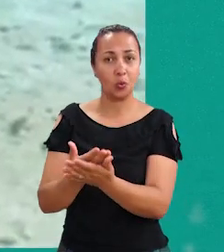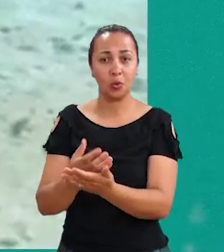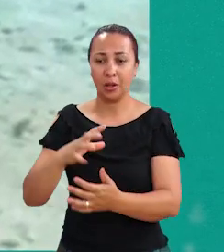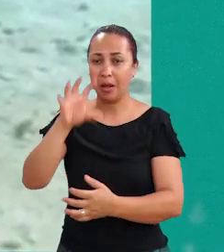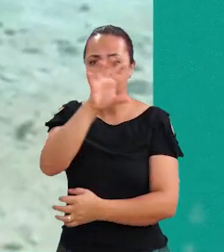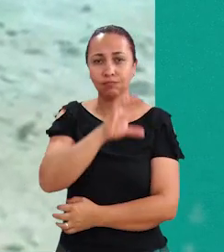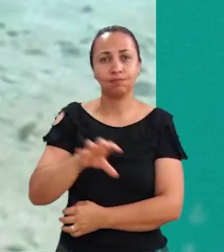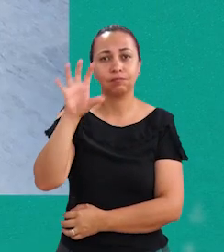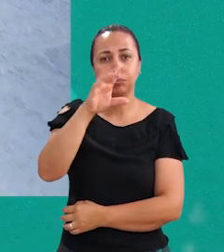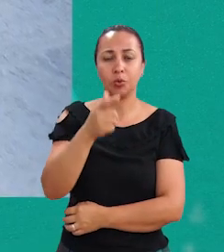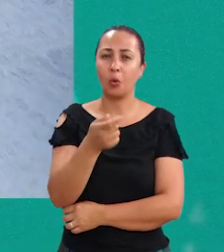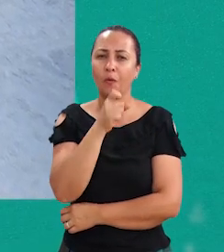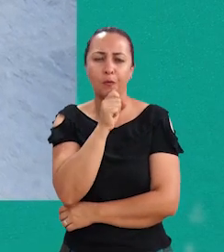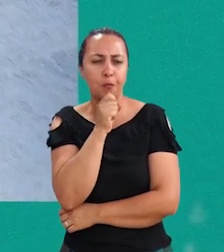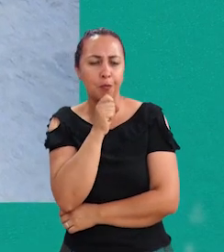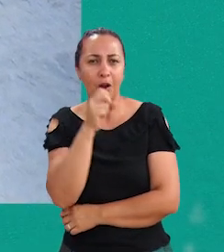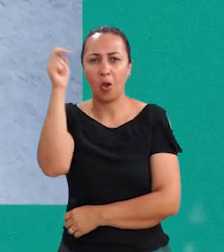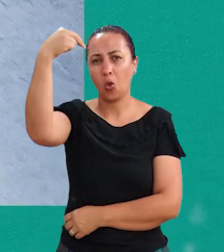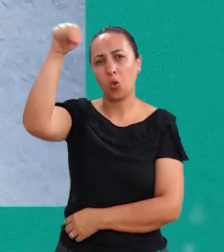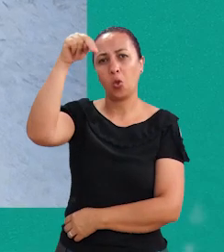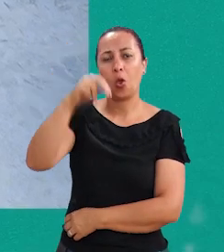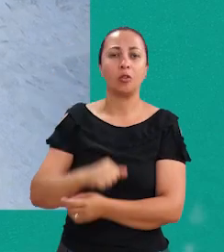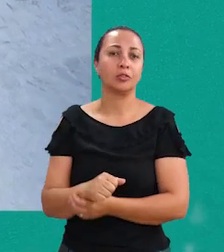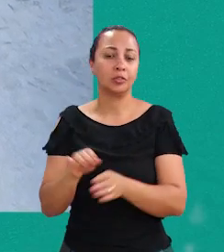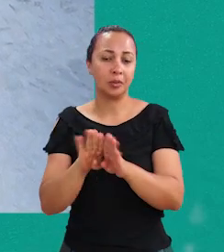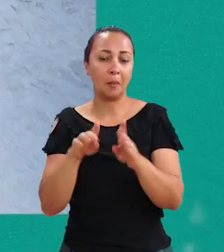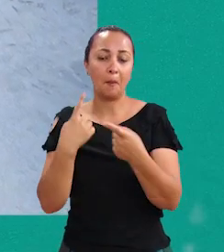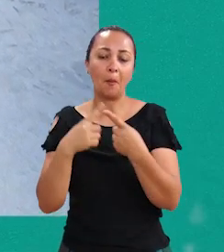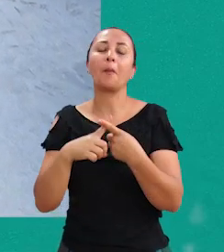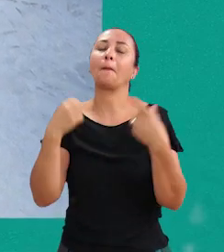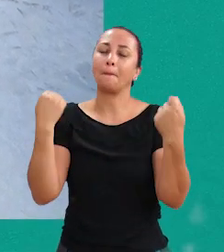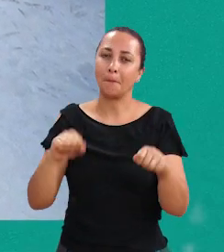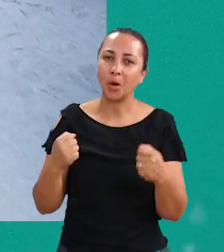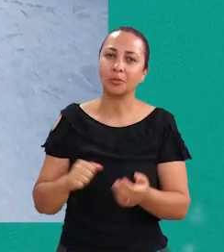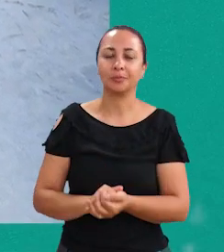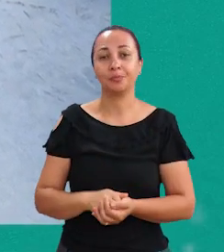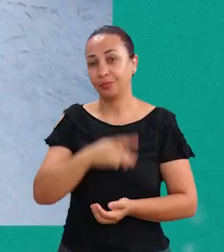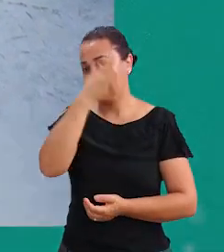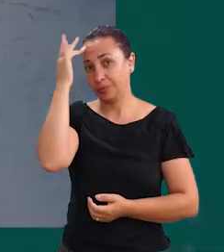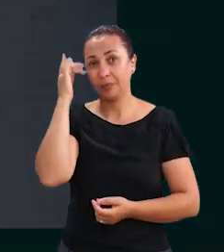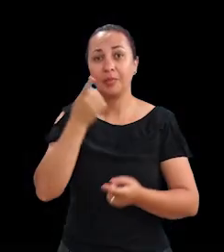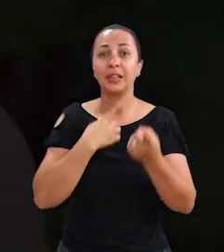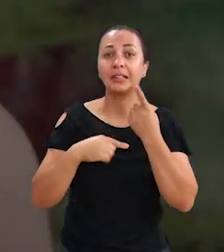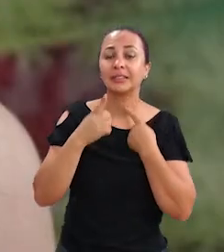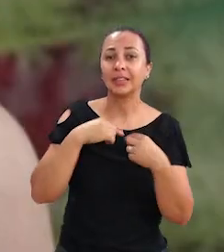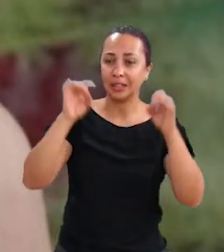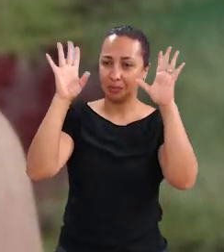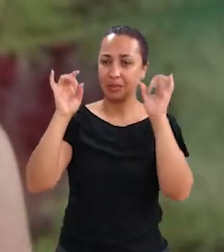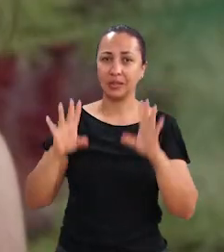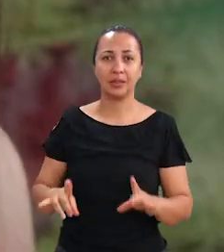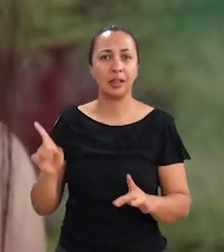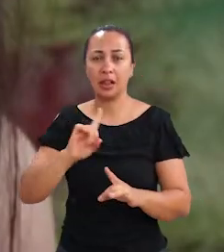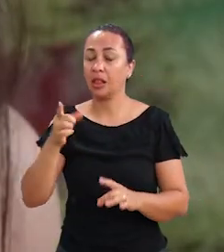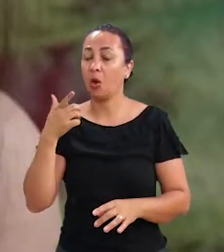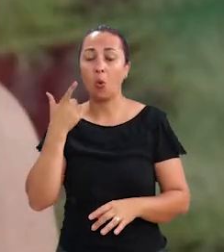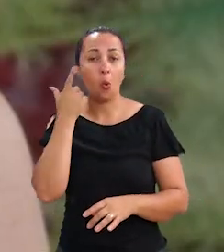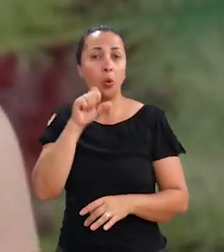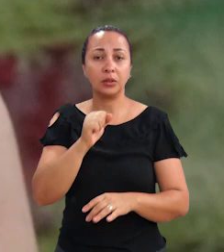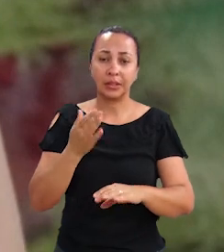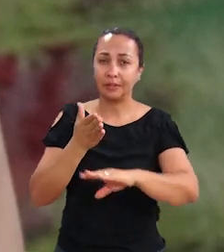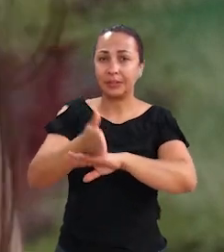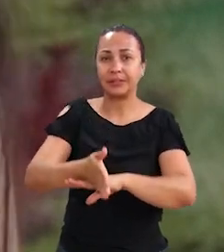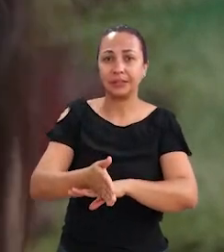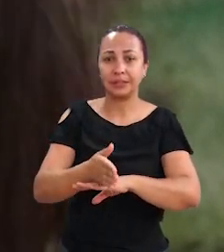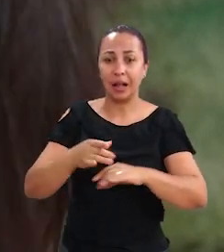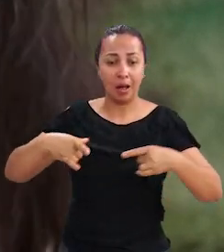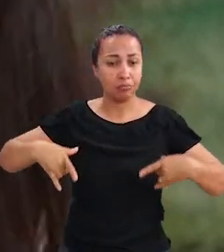campo em regiões geladas do norte da Groenlândia, porque isso é possível. Pessoas com necessidades especiais que